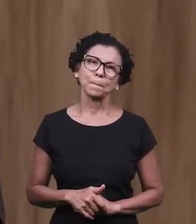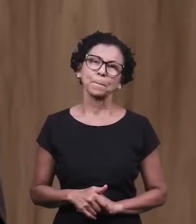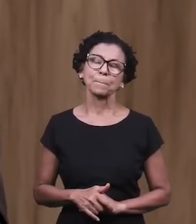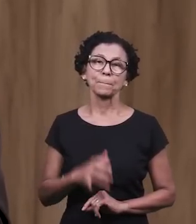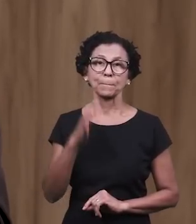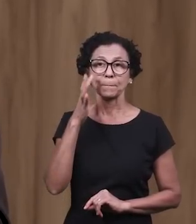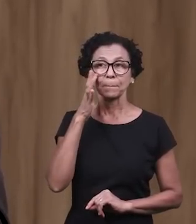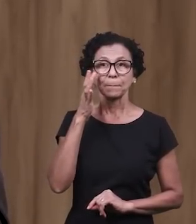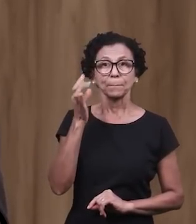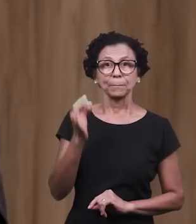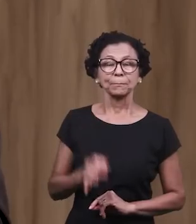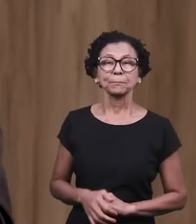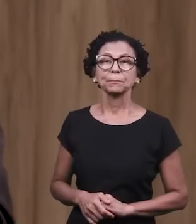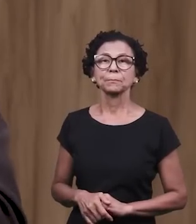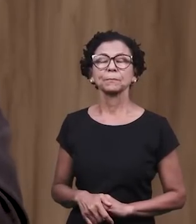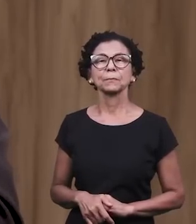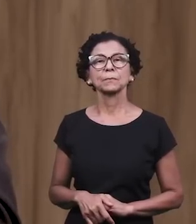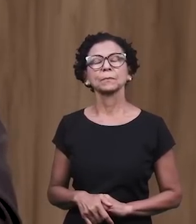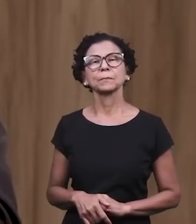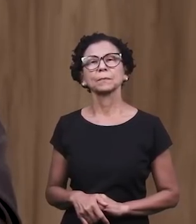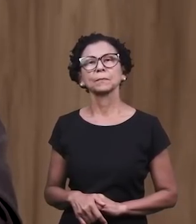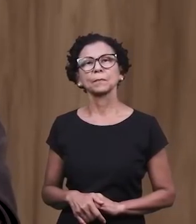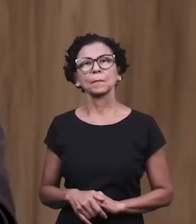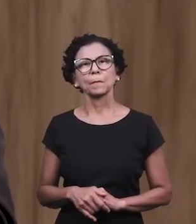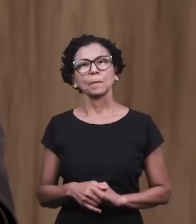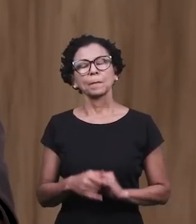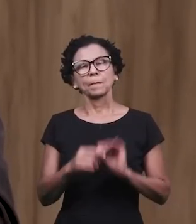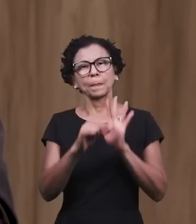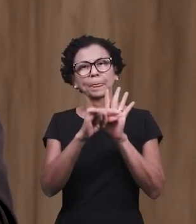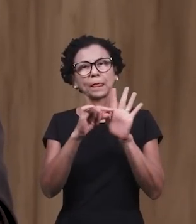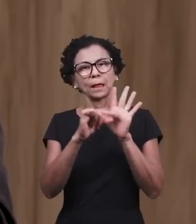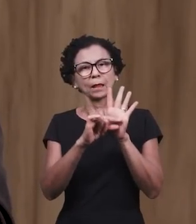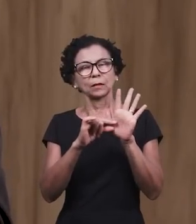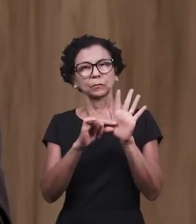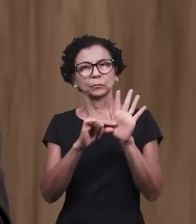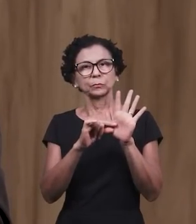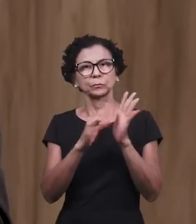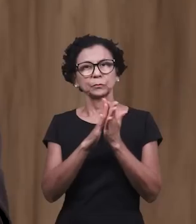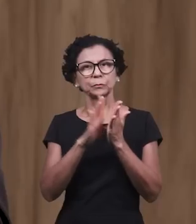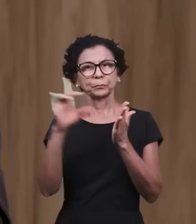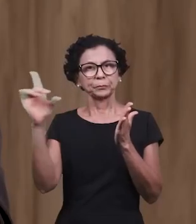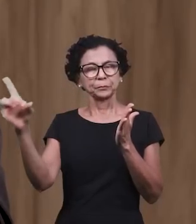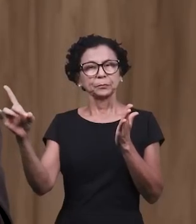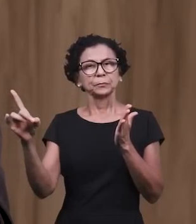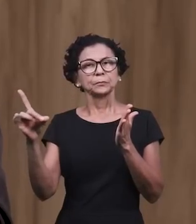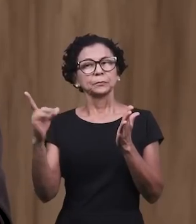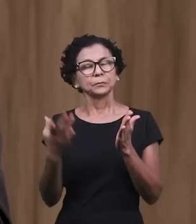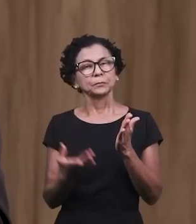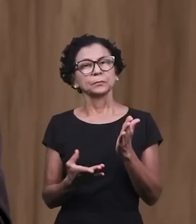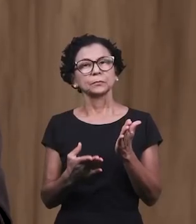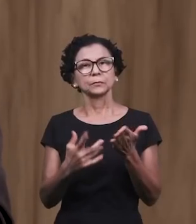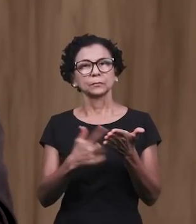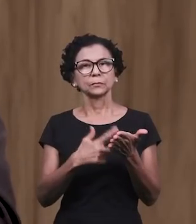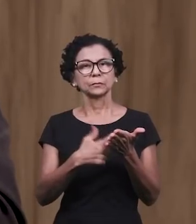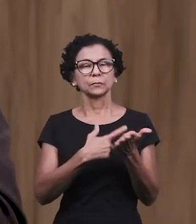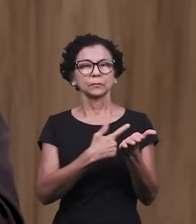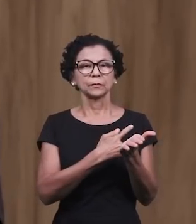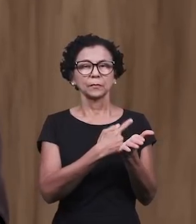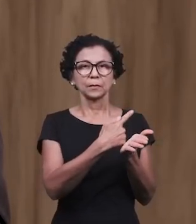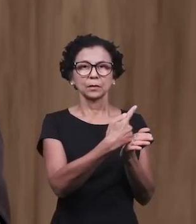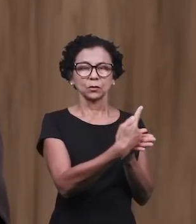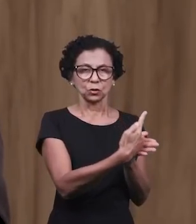a Abraão que ele fosse para uma terra que ia mostrar a ele, que é a terra de Canaã, e que o